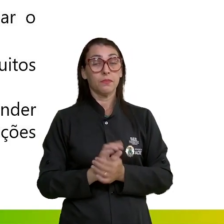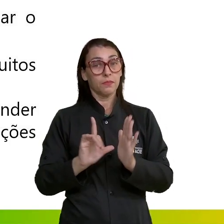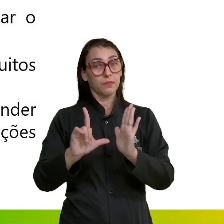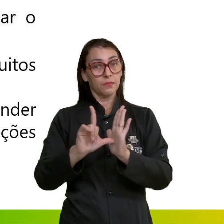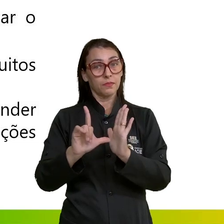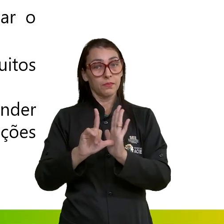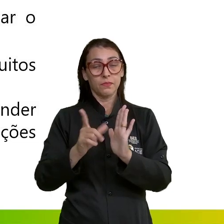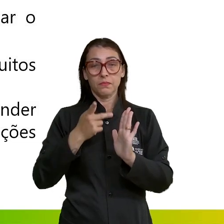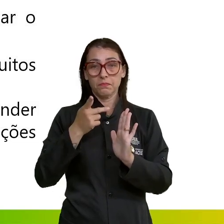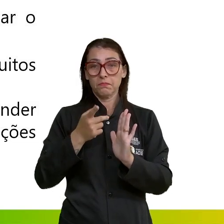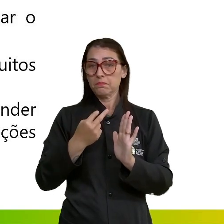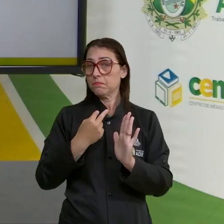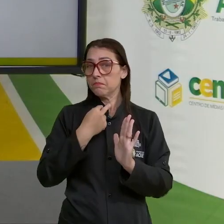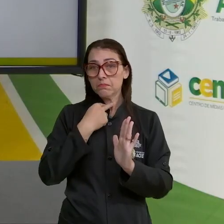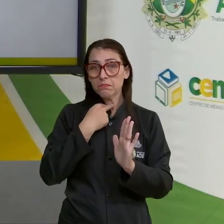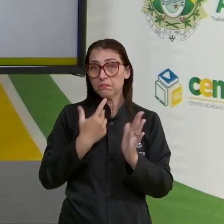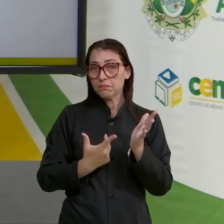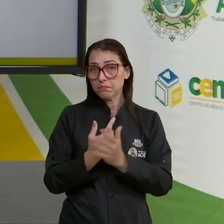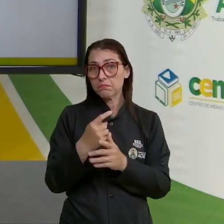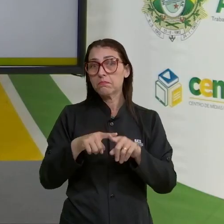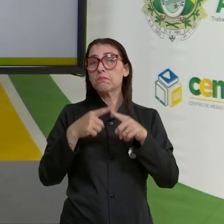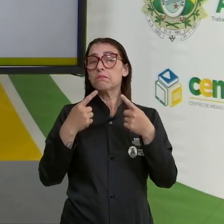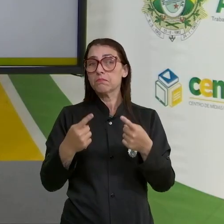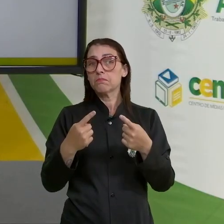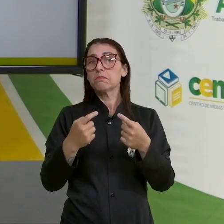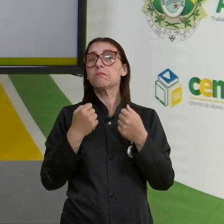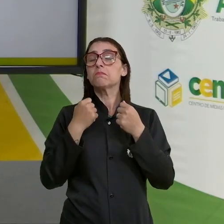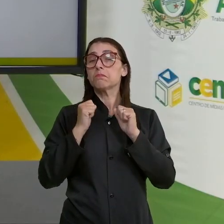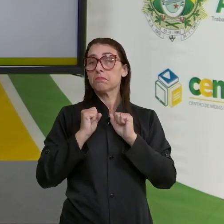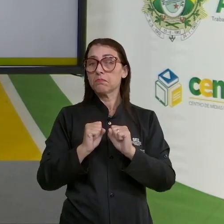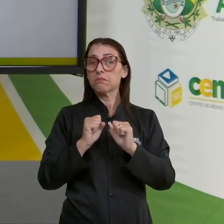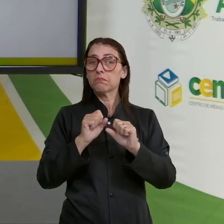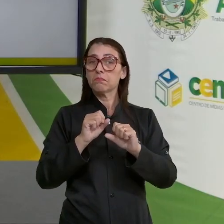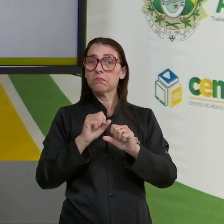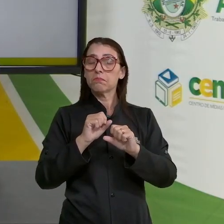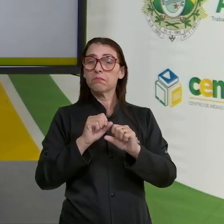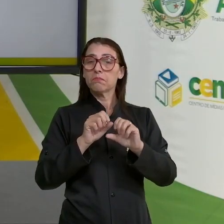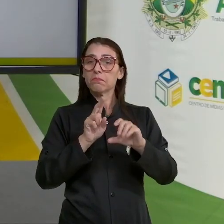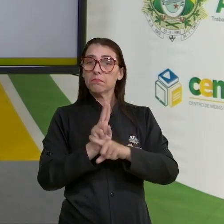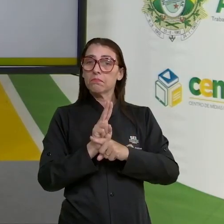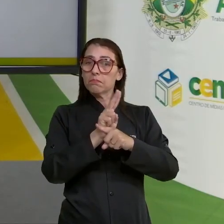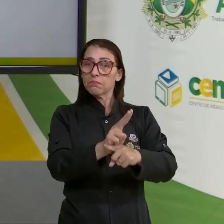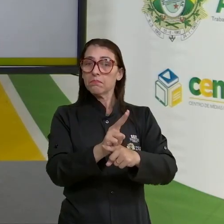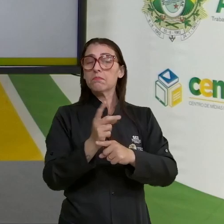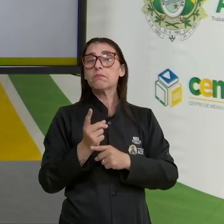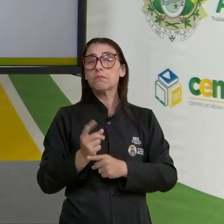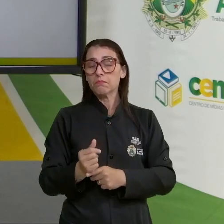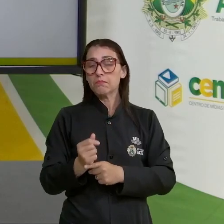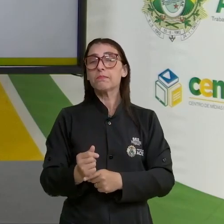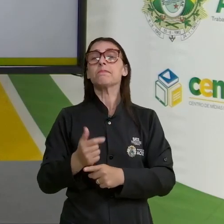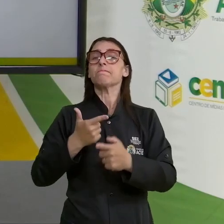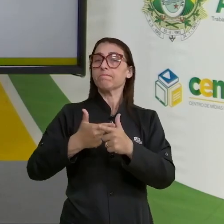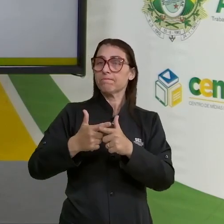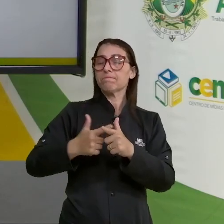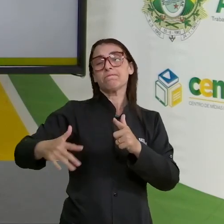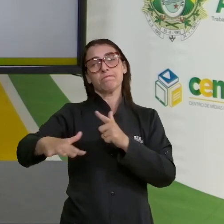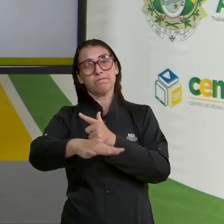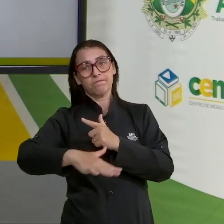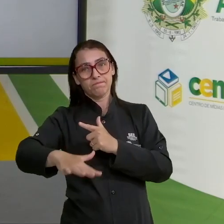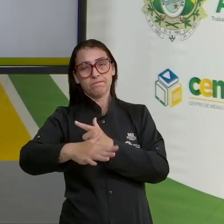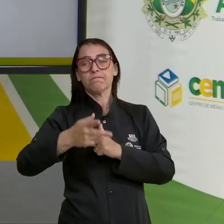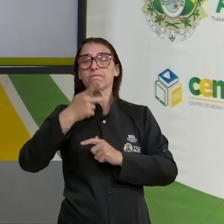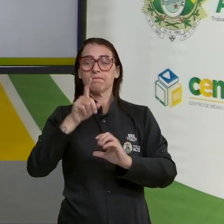lojas falam: você não pode comprar, nós podemos te emprestar o dinheiro. Então, isso é um problema social quando a gente fala